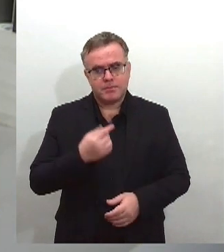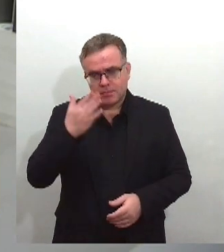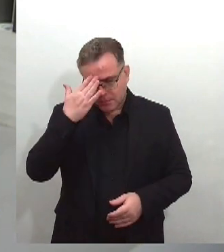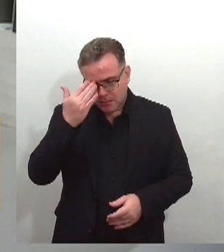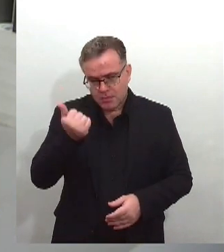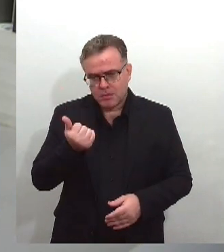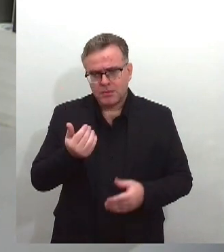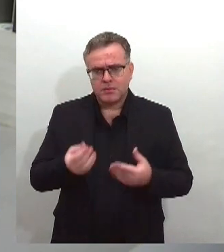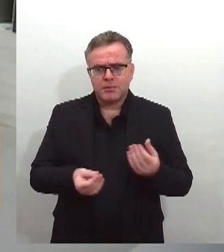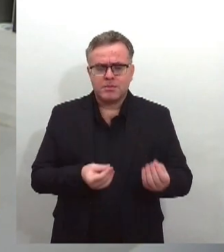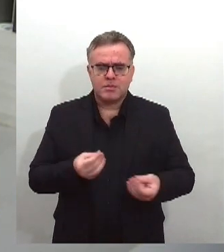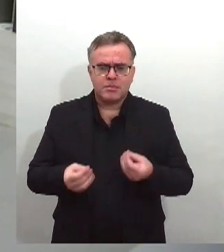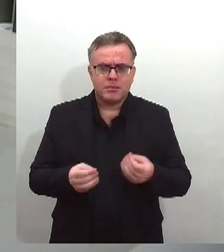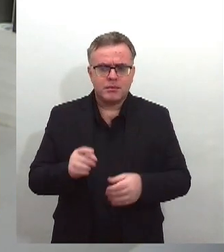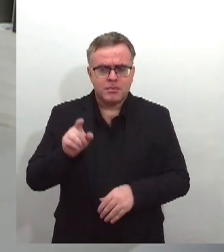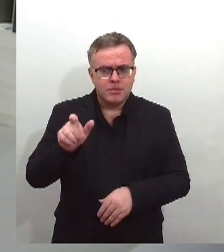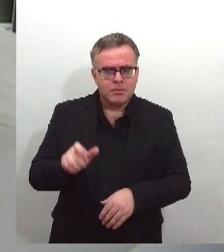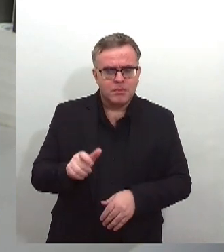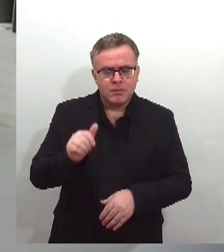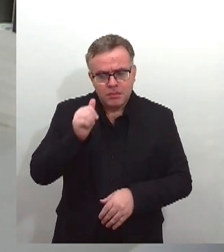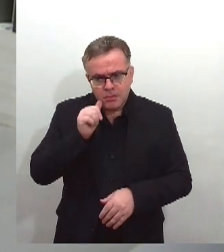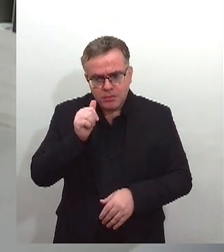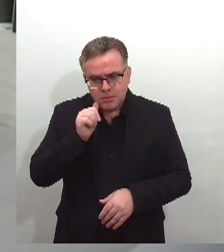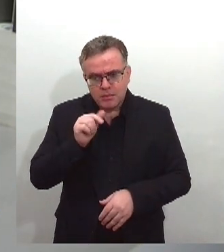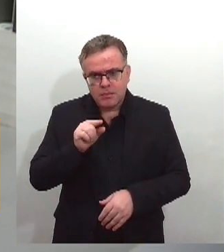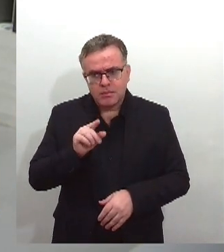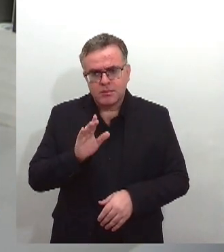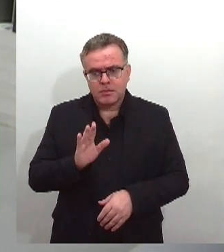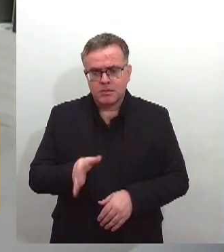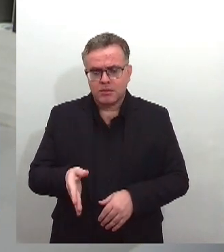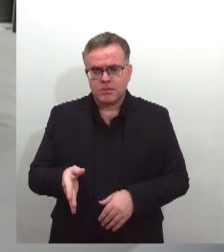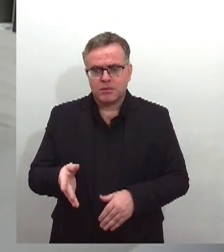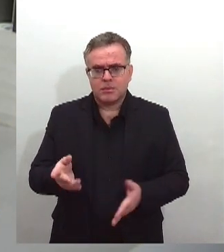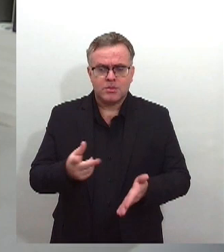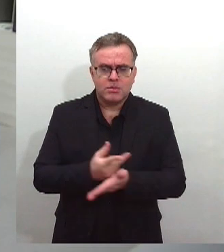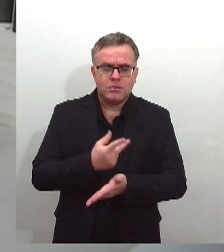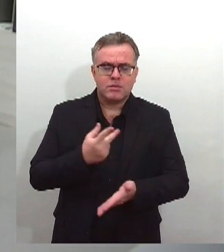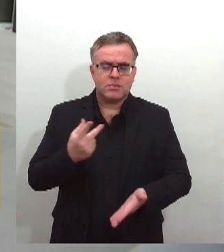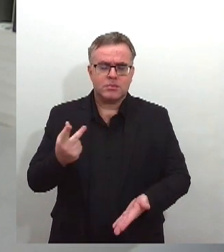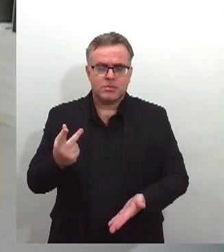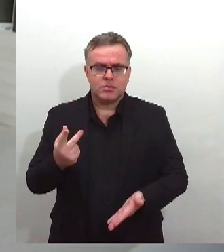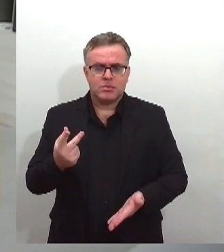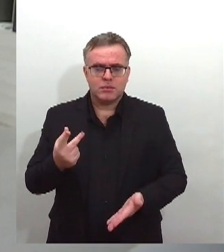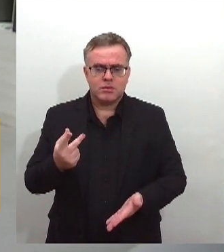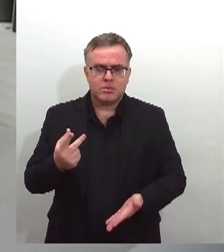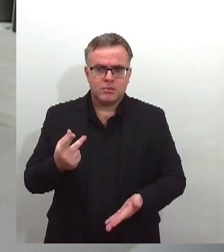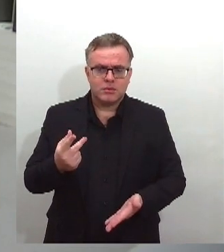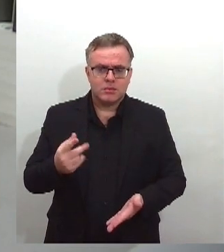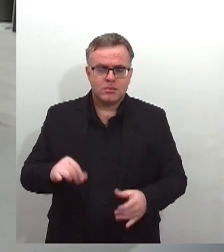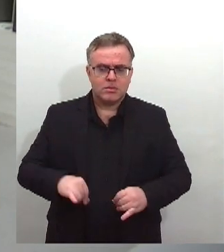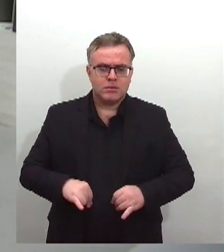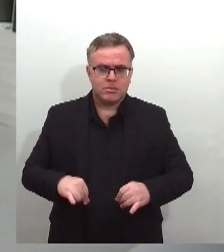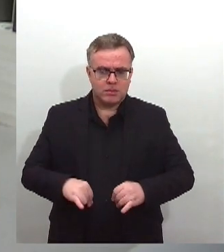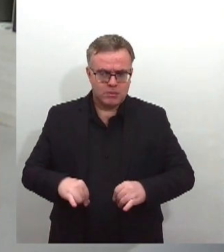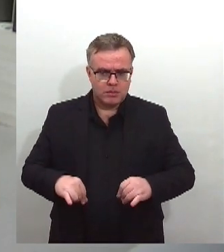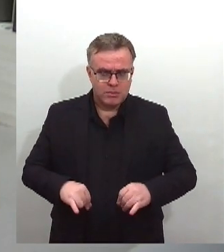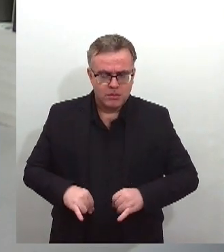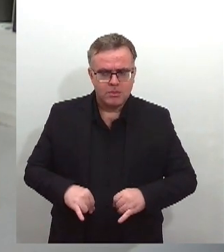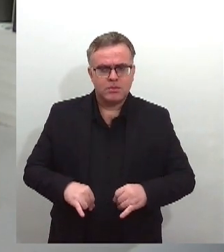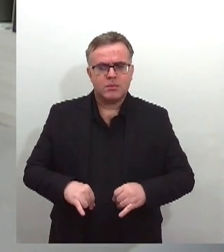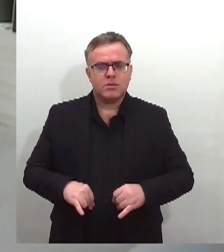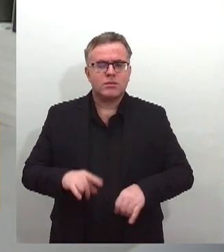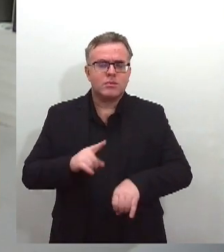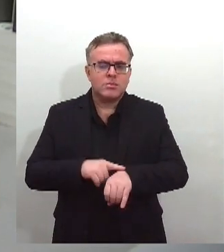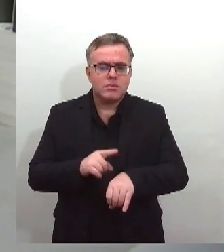essas mulheres que estão nesse ciclo de violência doméstica, elas se sentem fragilizadas e expostas, muitas